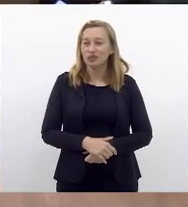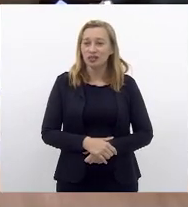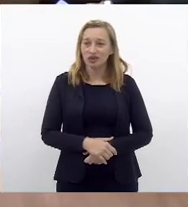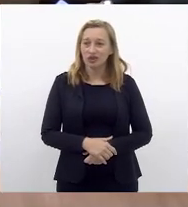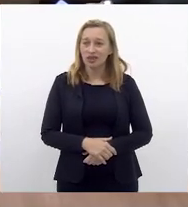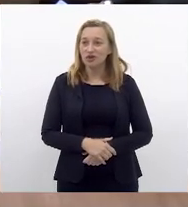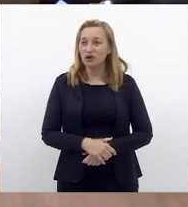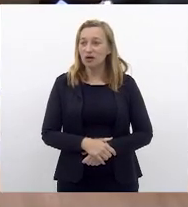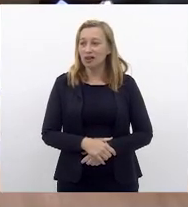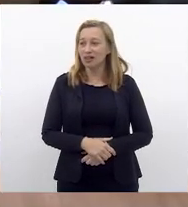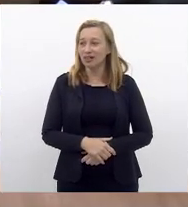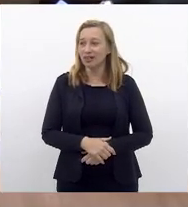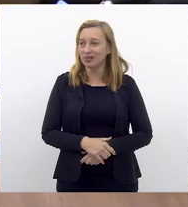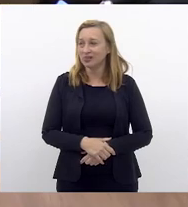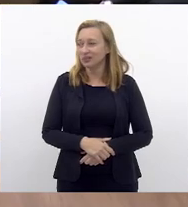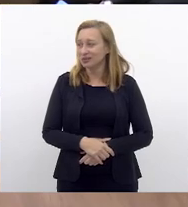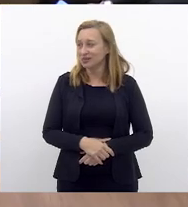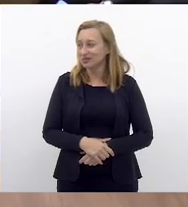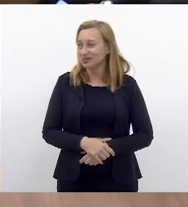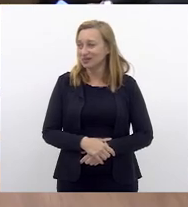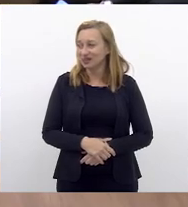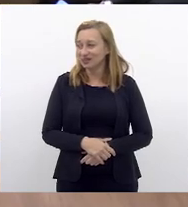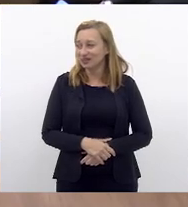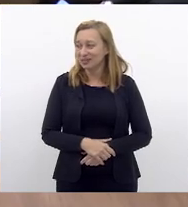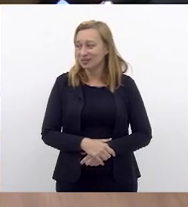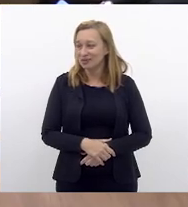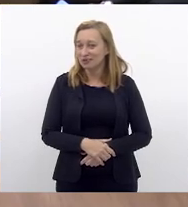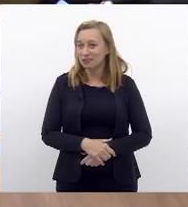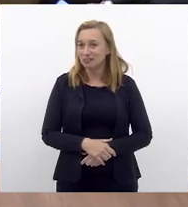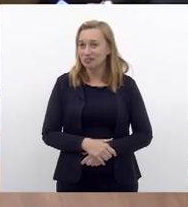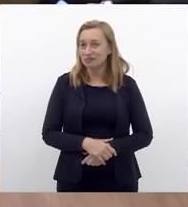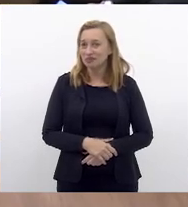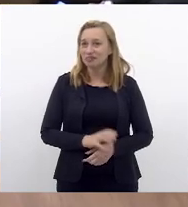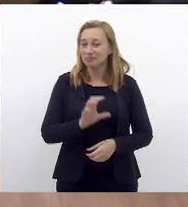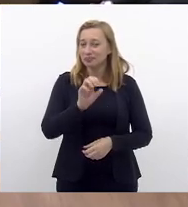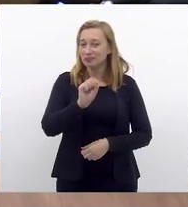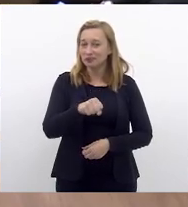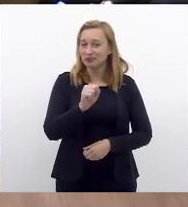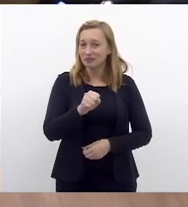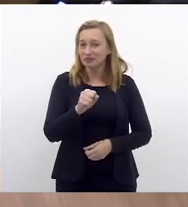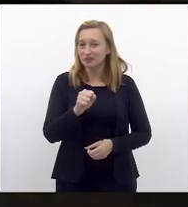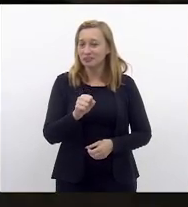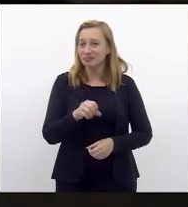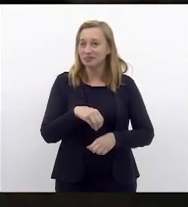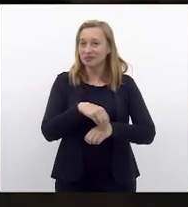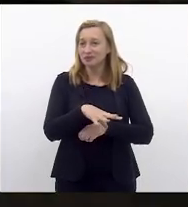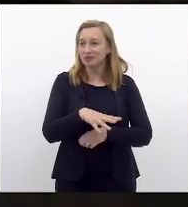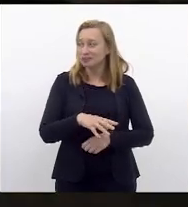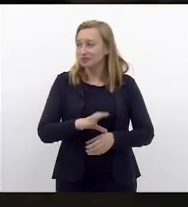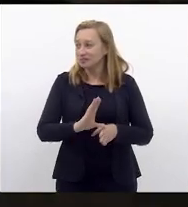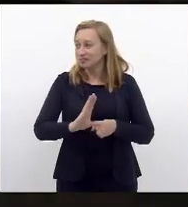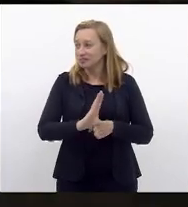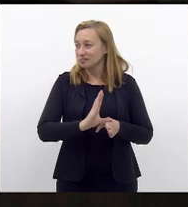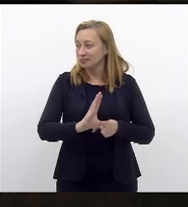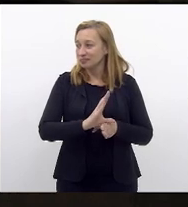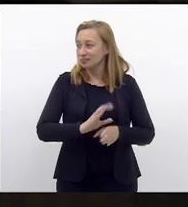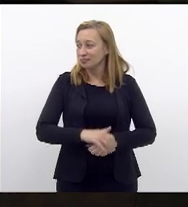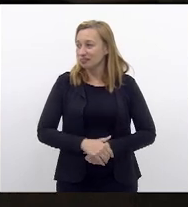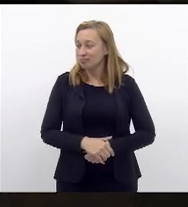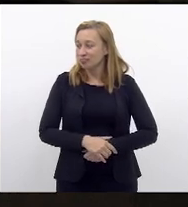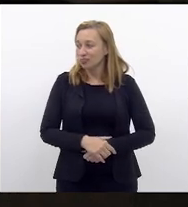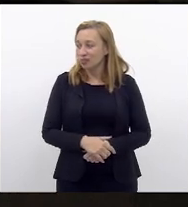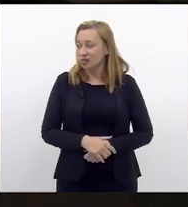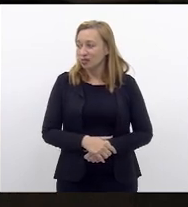Como vota? Voto favorável, a indicação do conselheiro. Deputado Jair Bittencourt, vota sim.